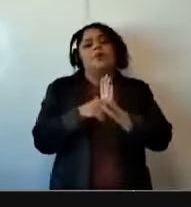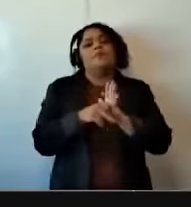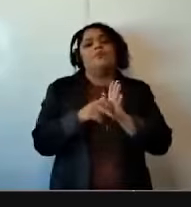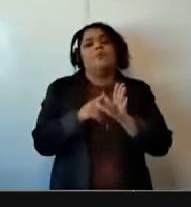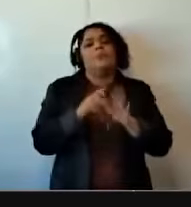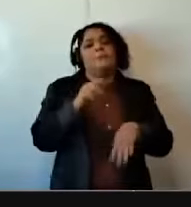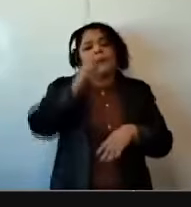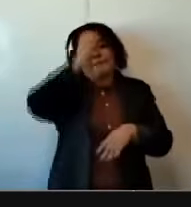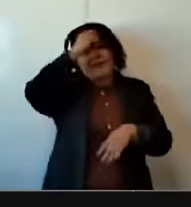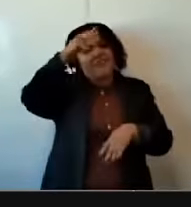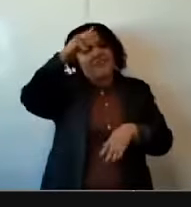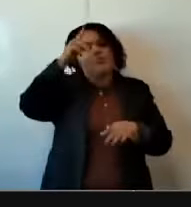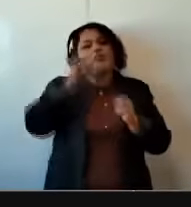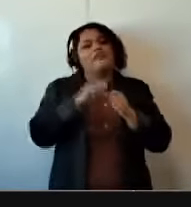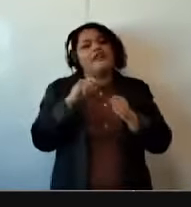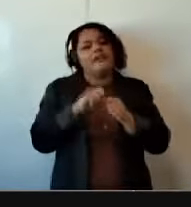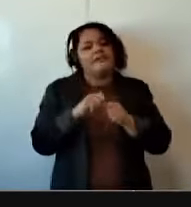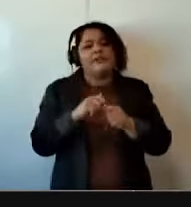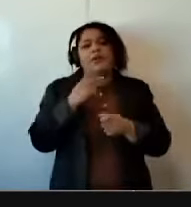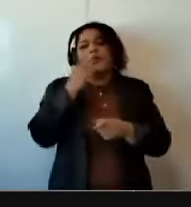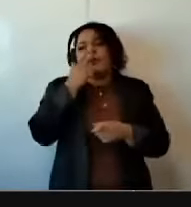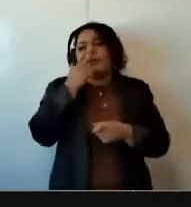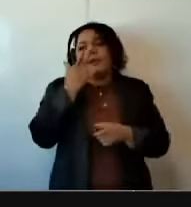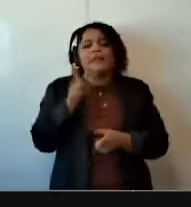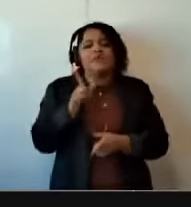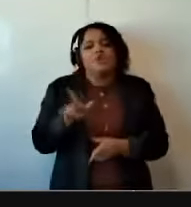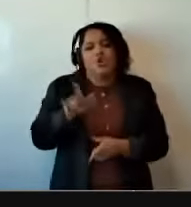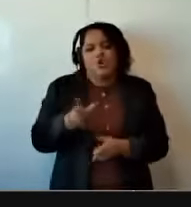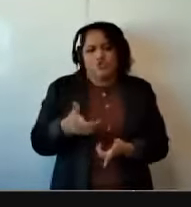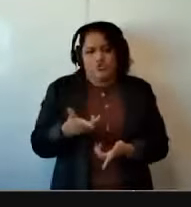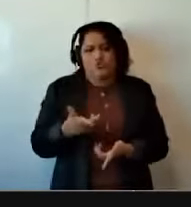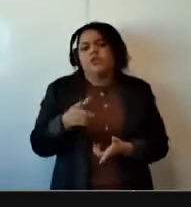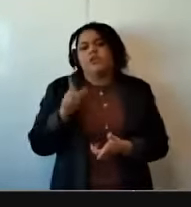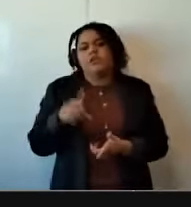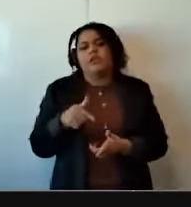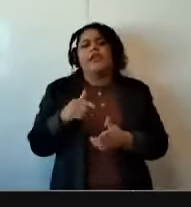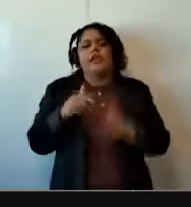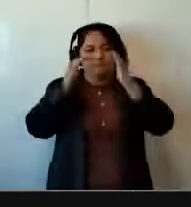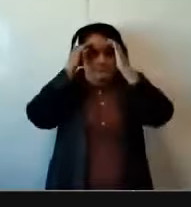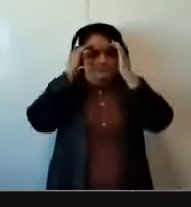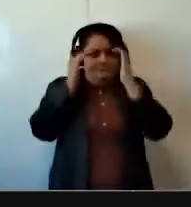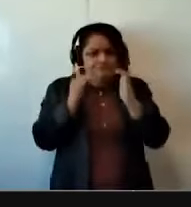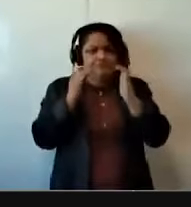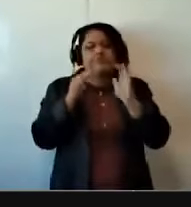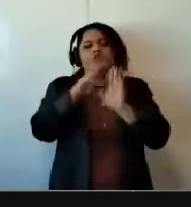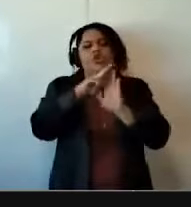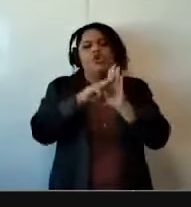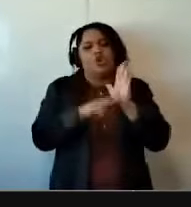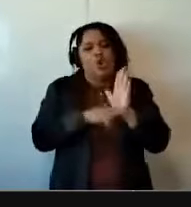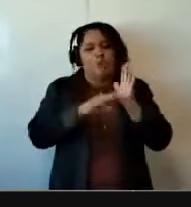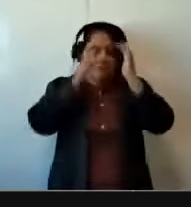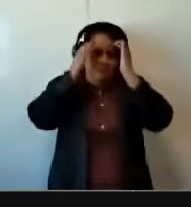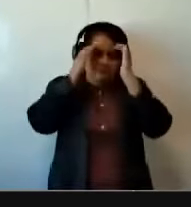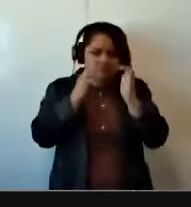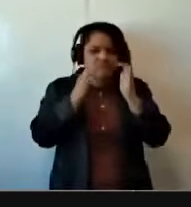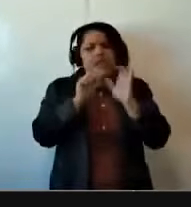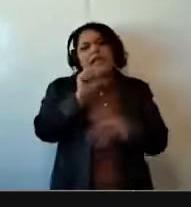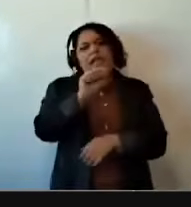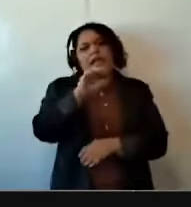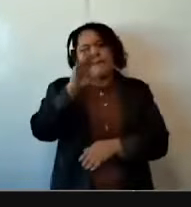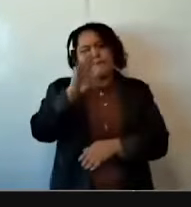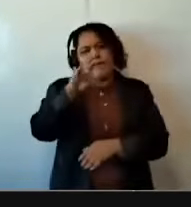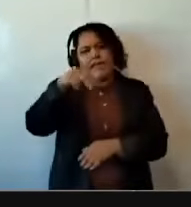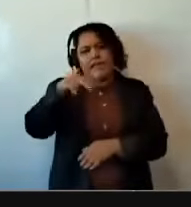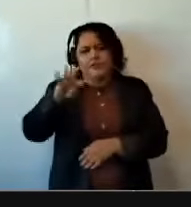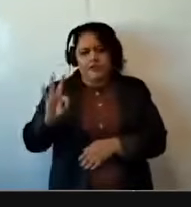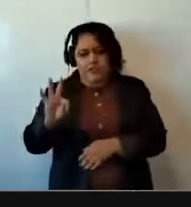cumprir as normas técnicas da BNT, mas principalmente de trazer organização para o